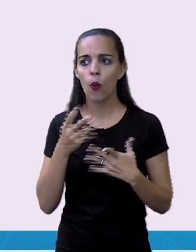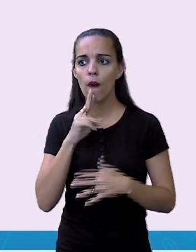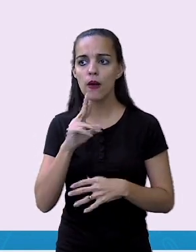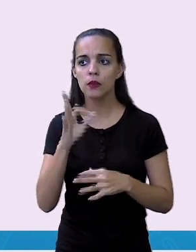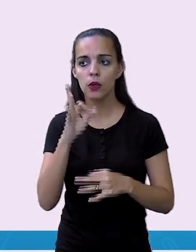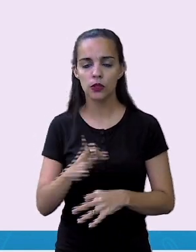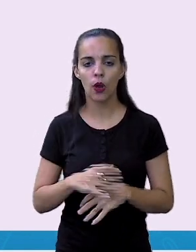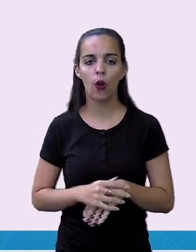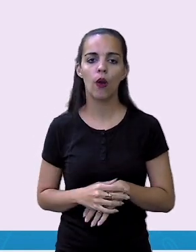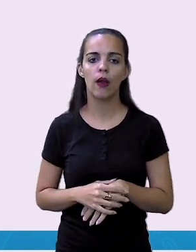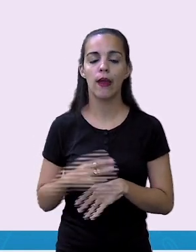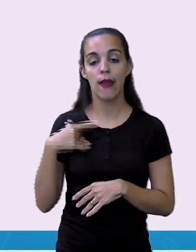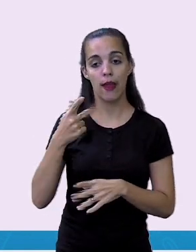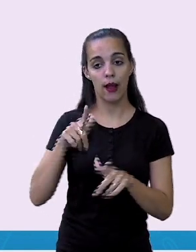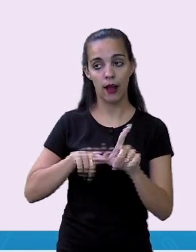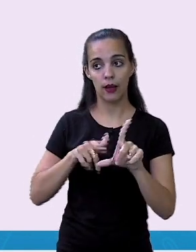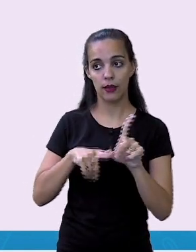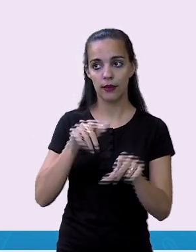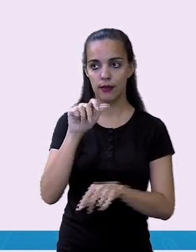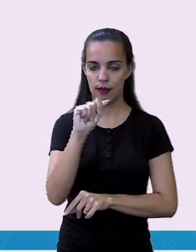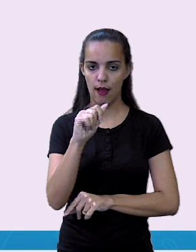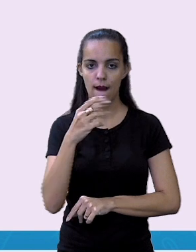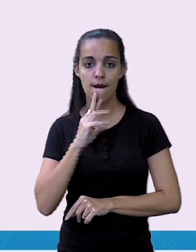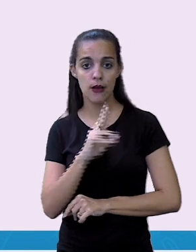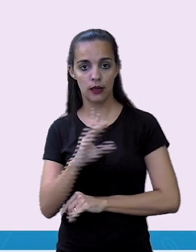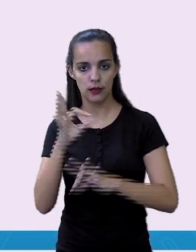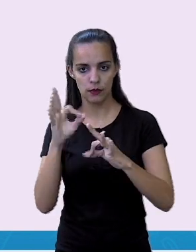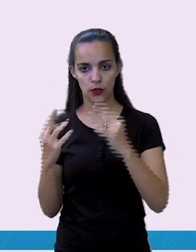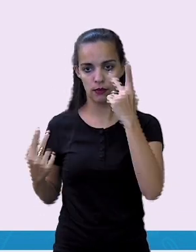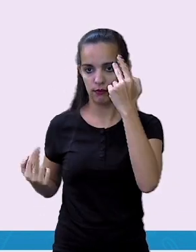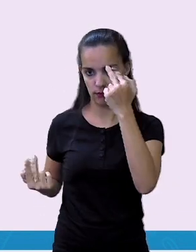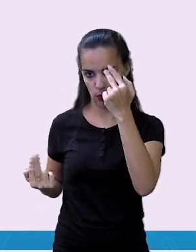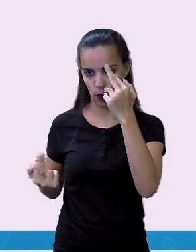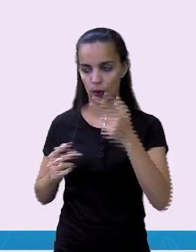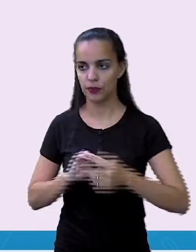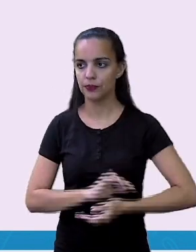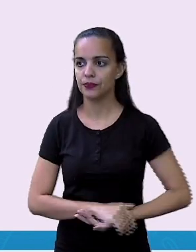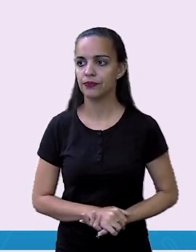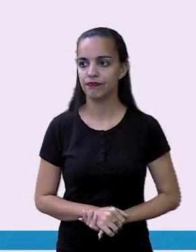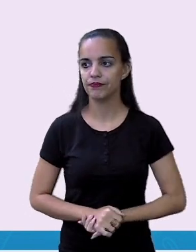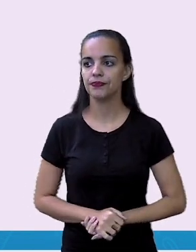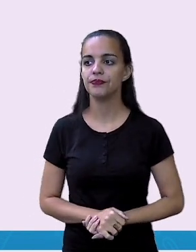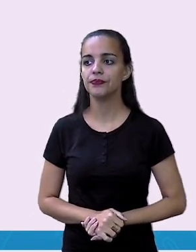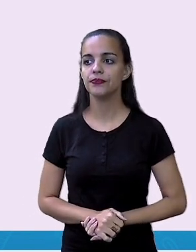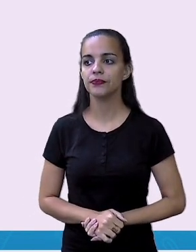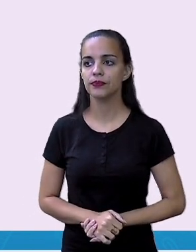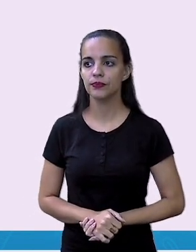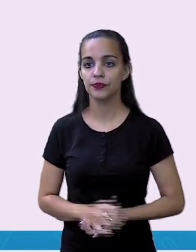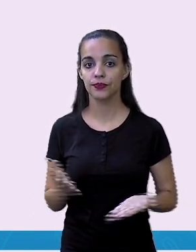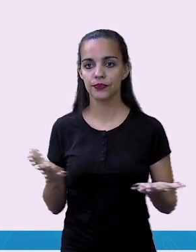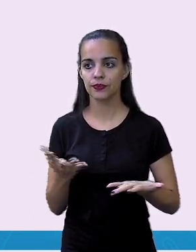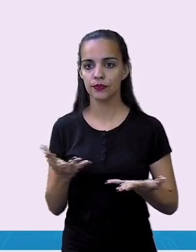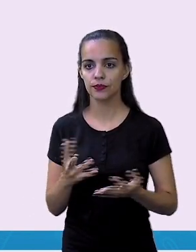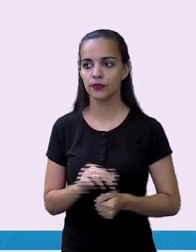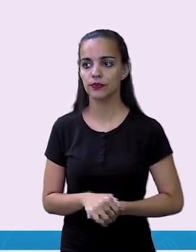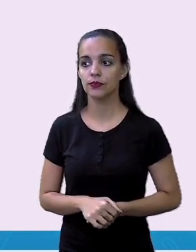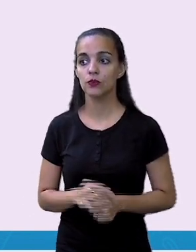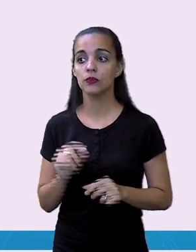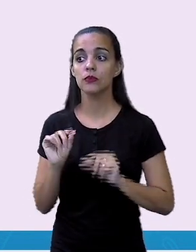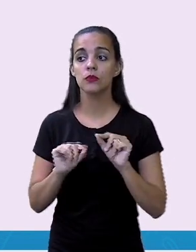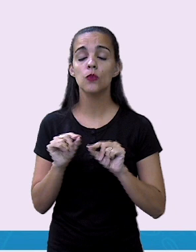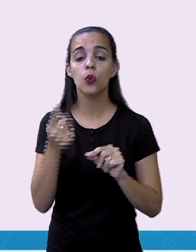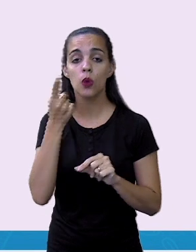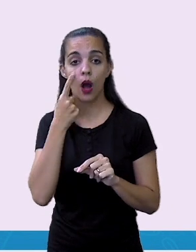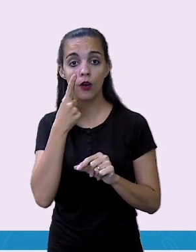YX menos 2A. Aqui sim eu tenho uma alternativa. Agora, nós vamos ver